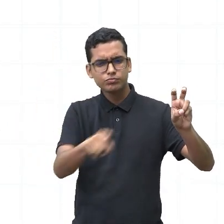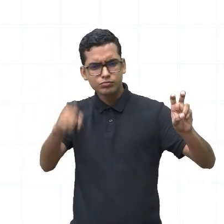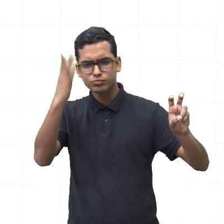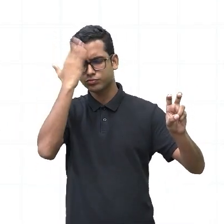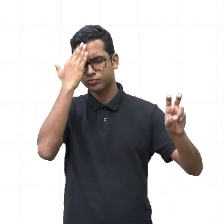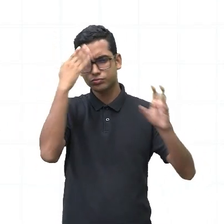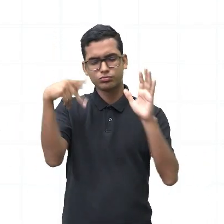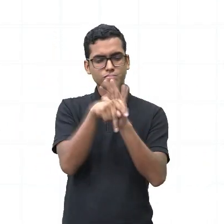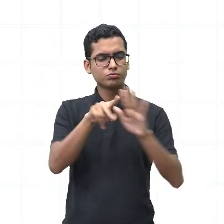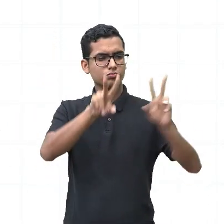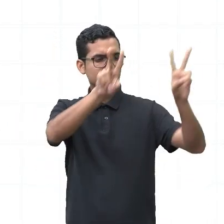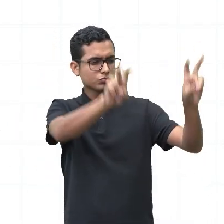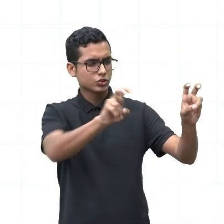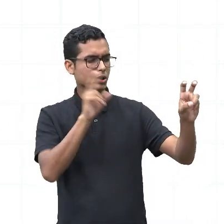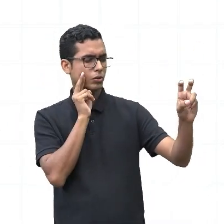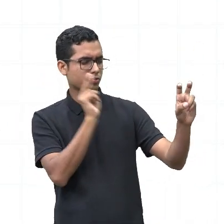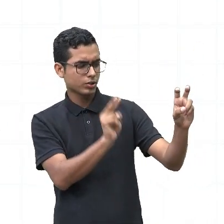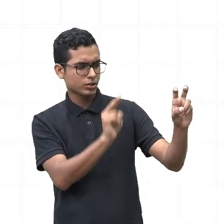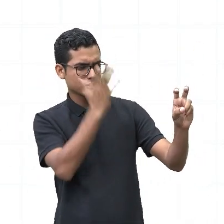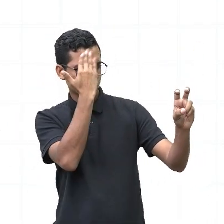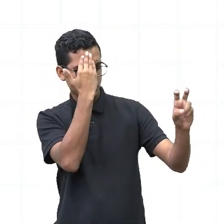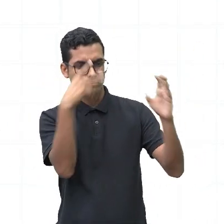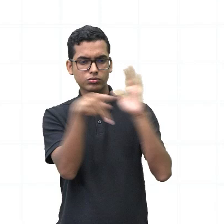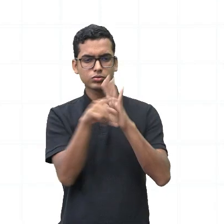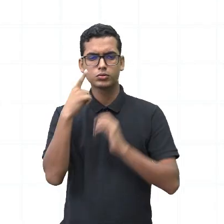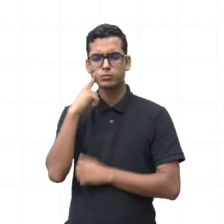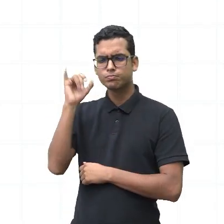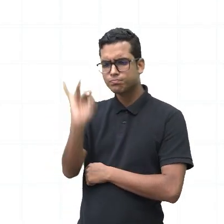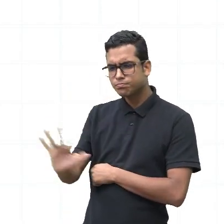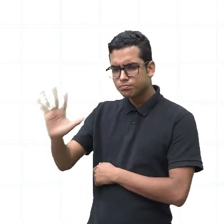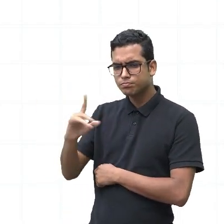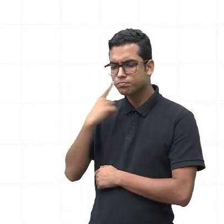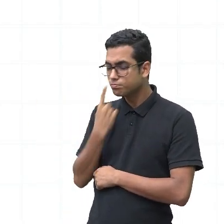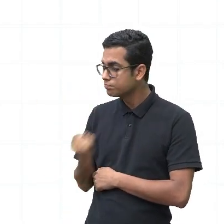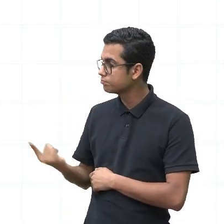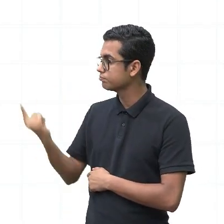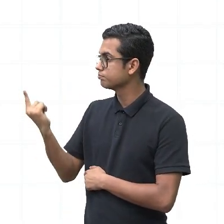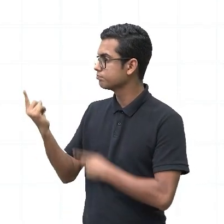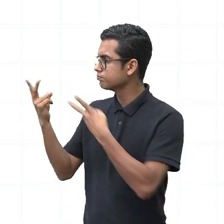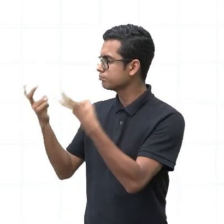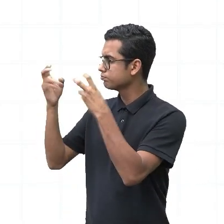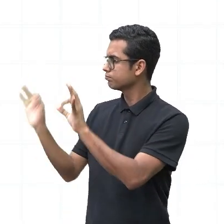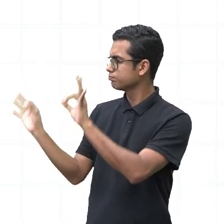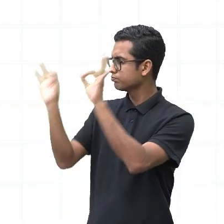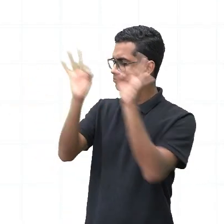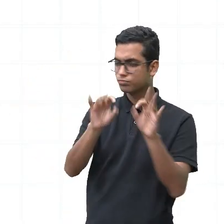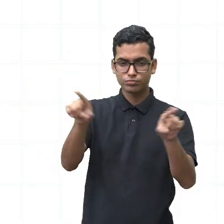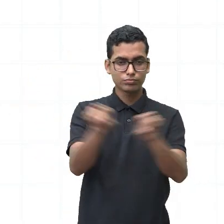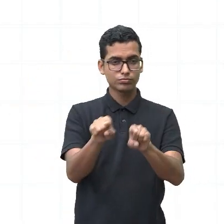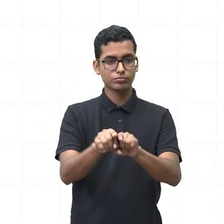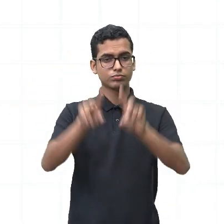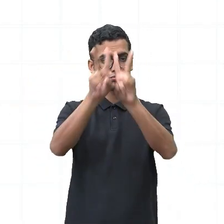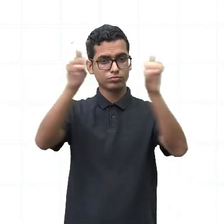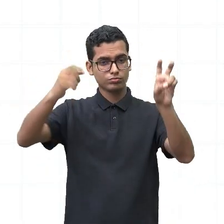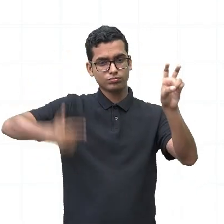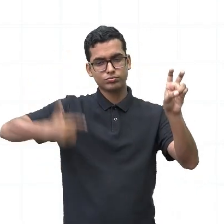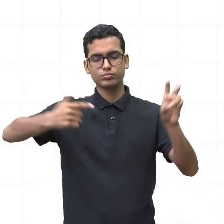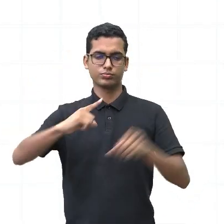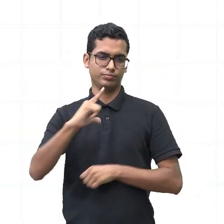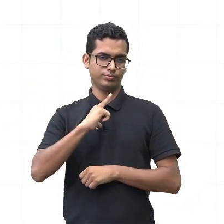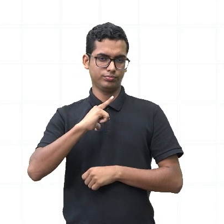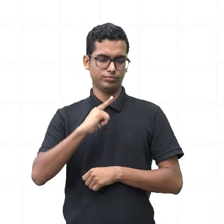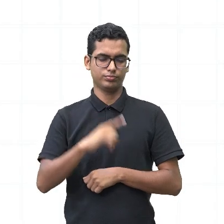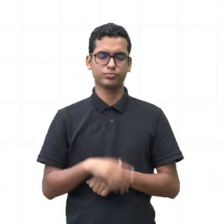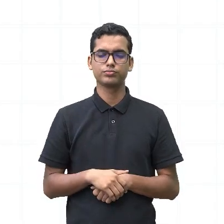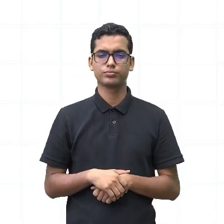logo o título, observem a imagem, ok? E eu tenho um subtítulo. Nem todo título, nem todo